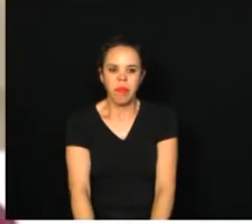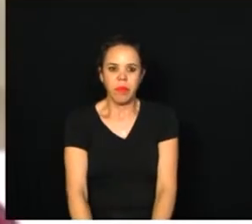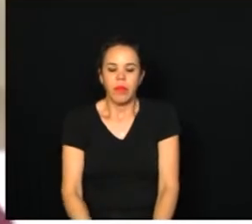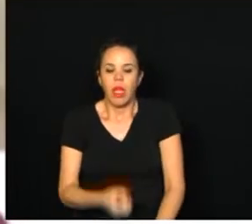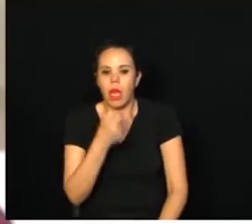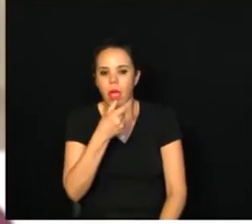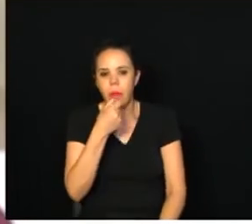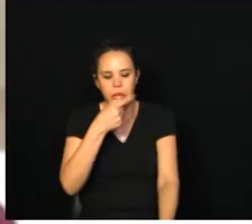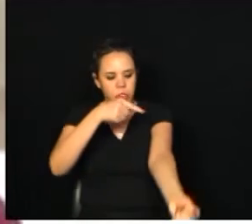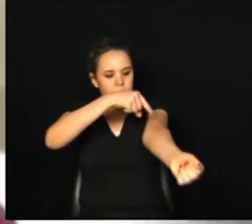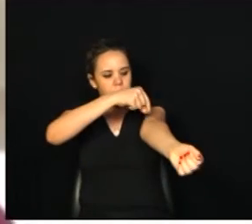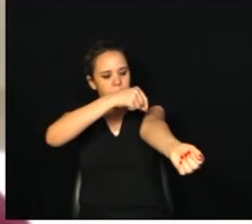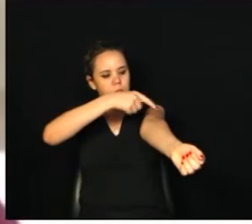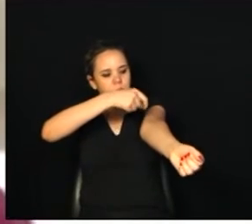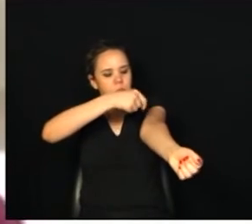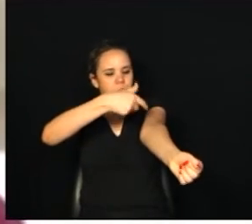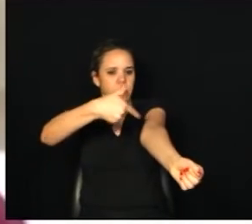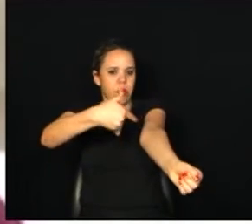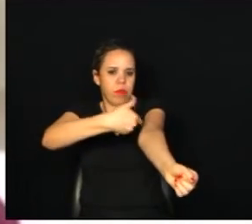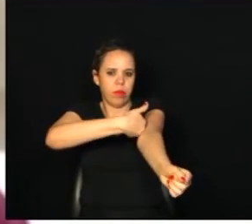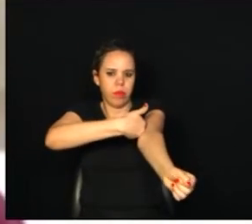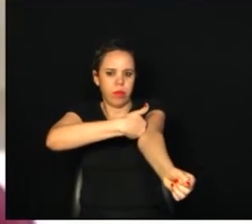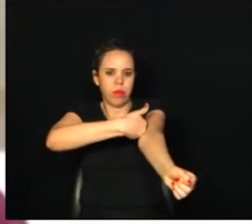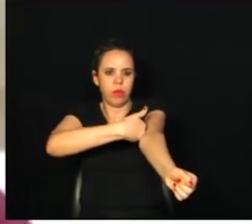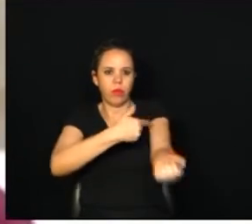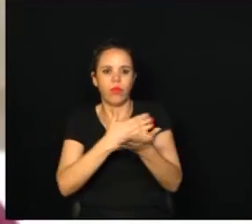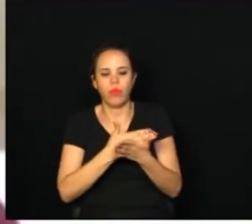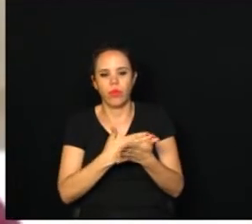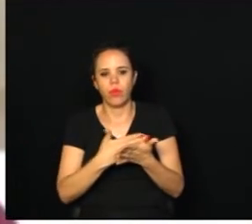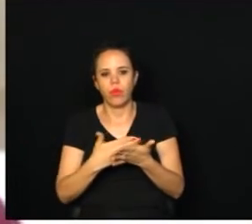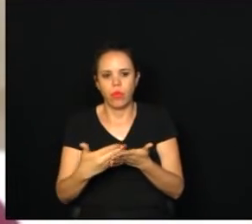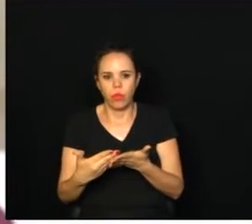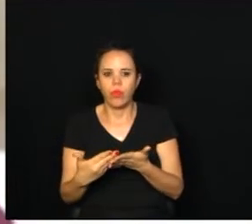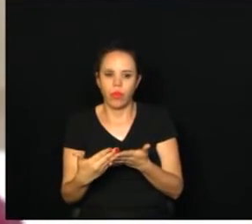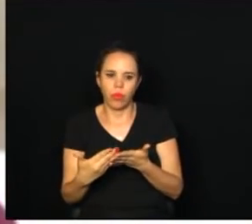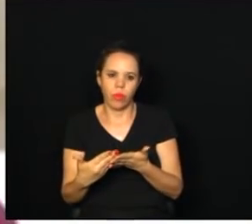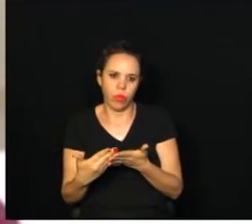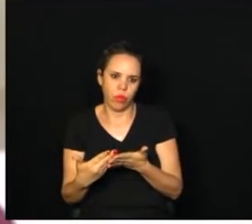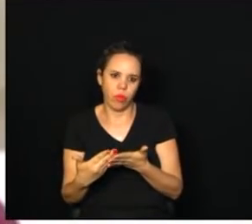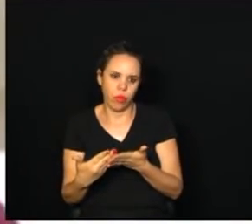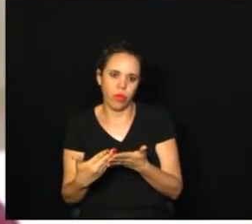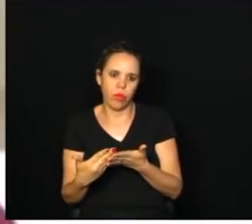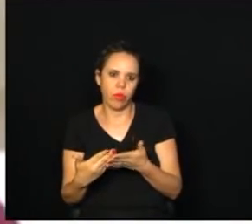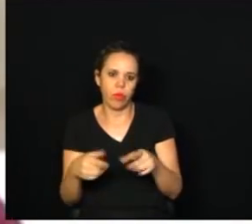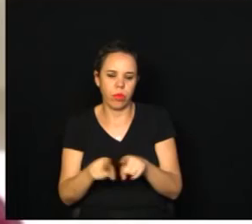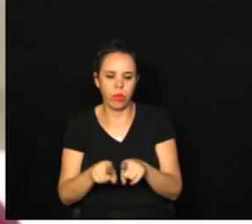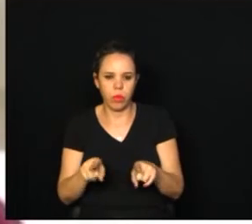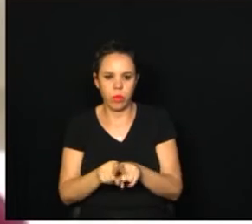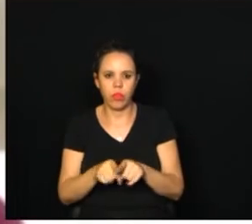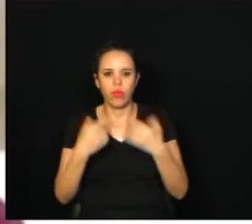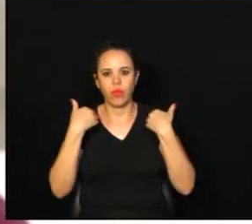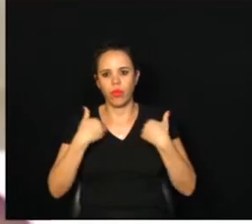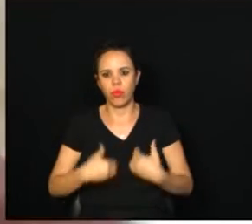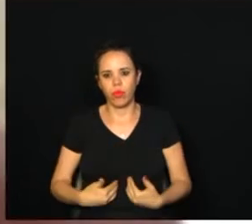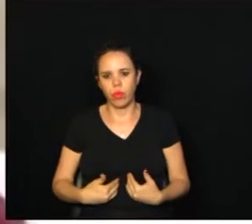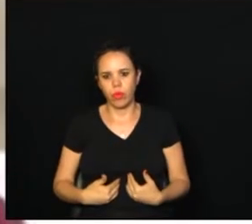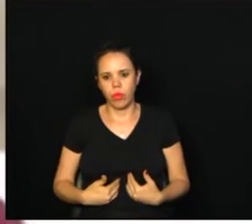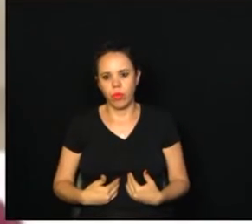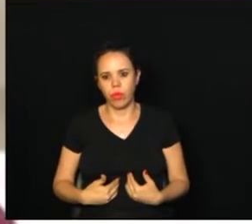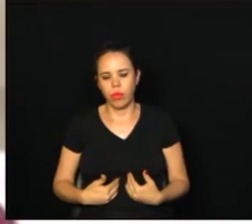principalmente no membro inferior. Então, ela tem na perna, uma dor, inchaço e vermelhidão. E ficar